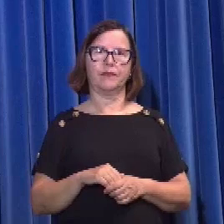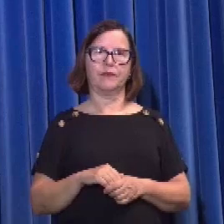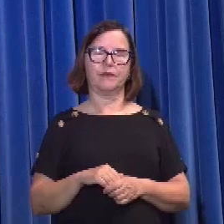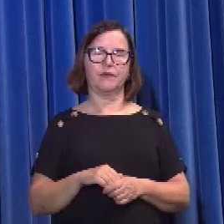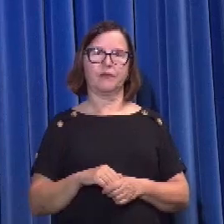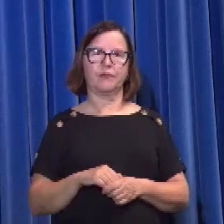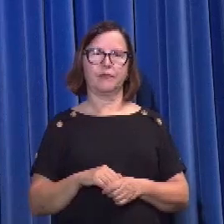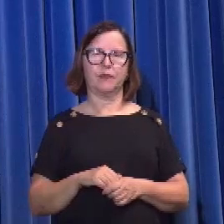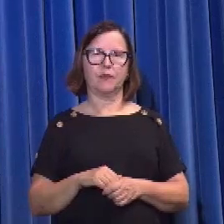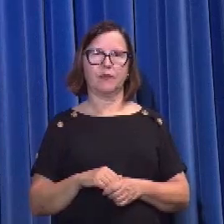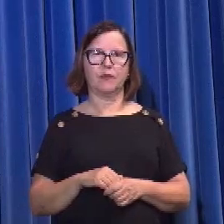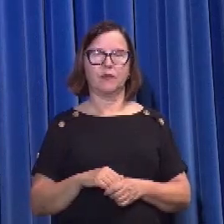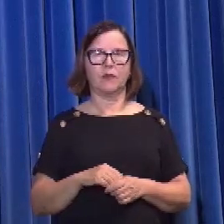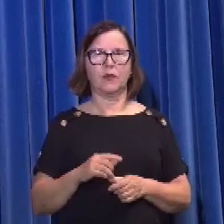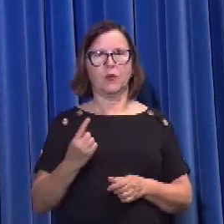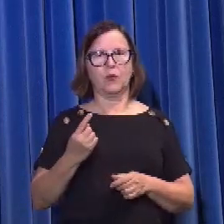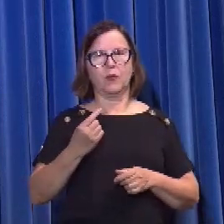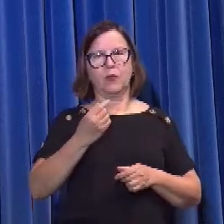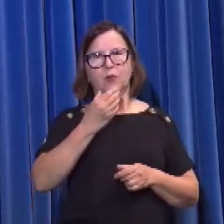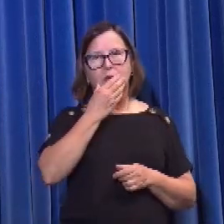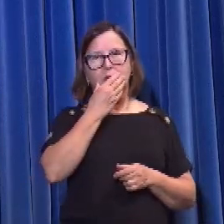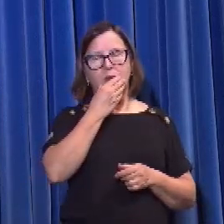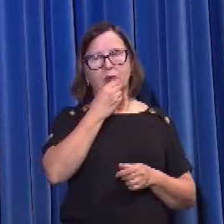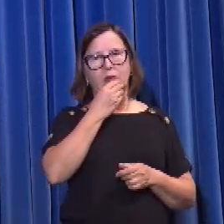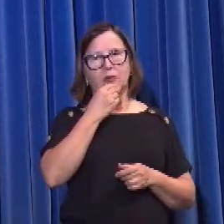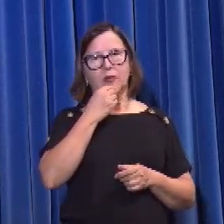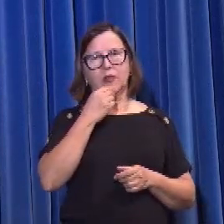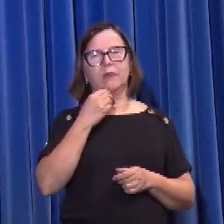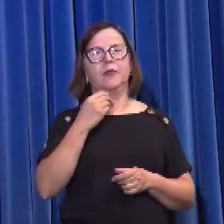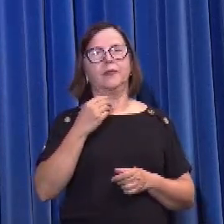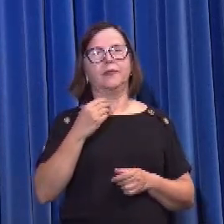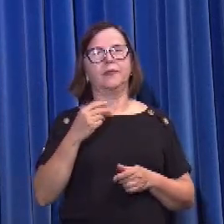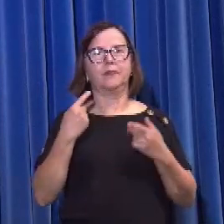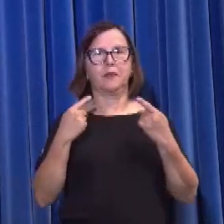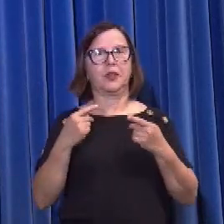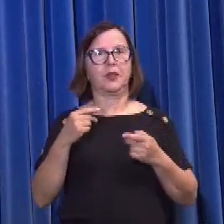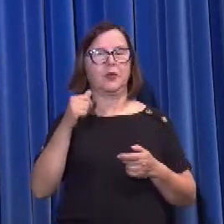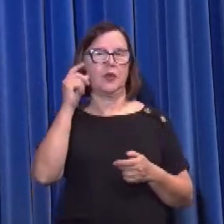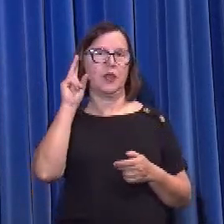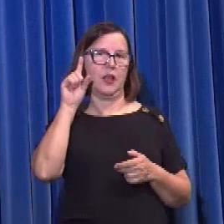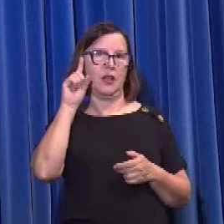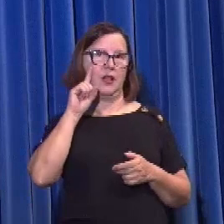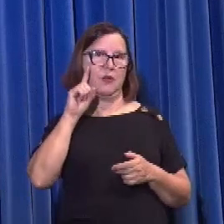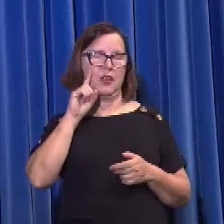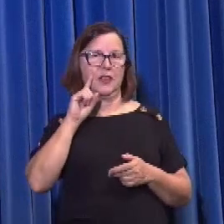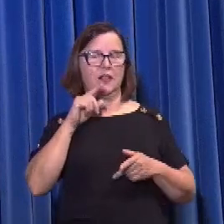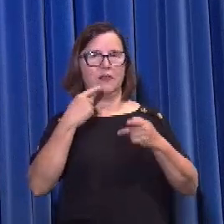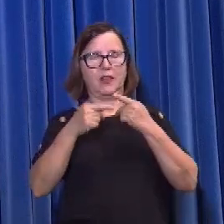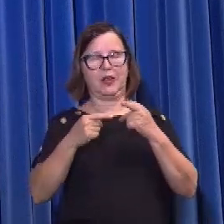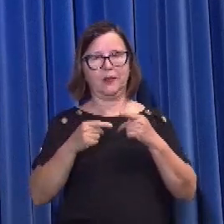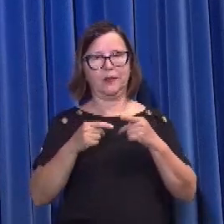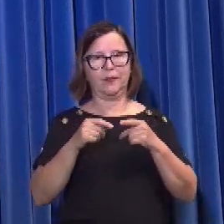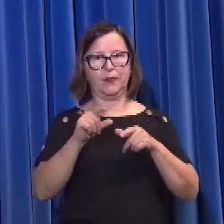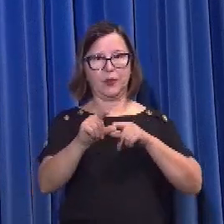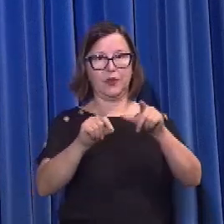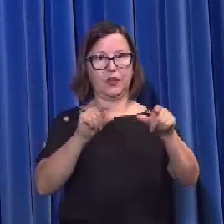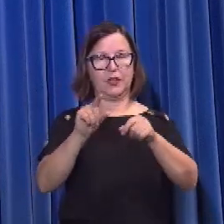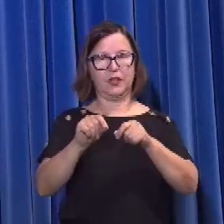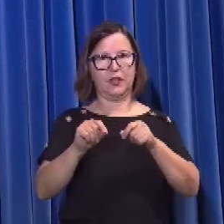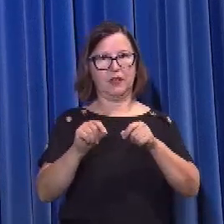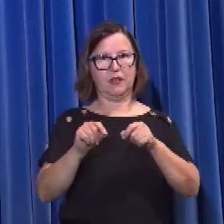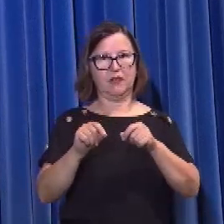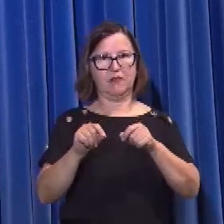Loraine Boettner, que é um teólogo americano, ele diz o seguinte, que os eleitos, com frequência,